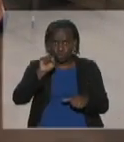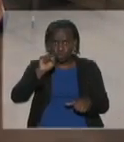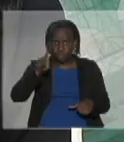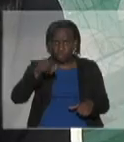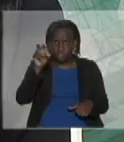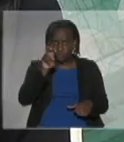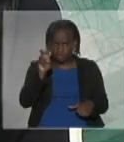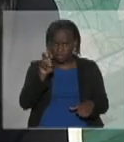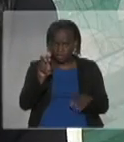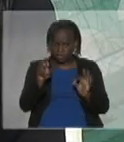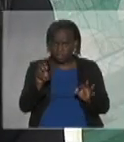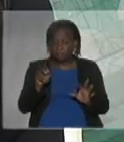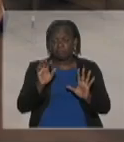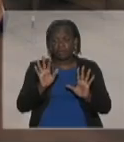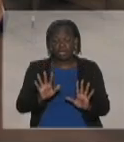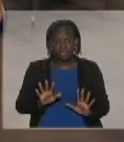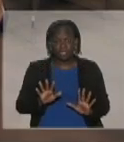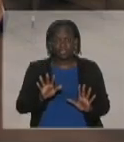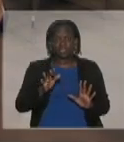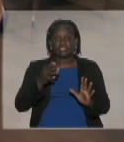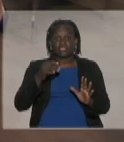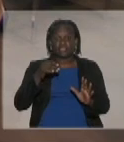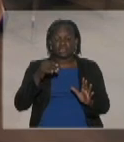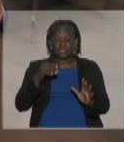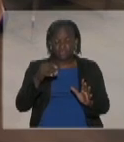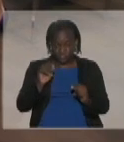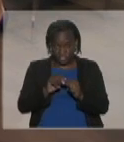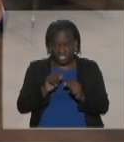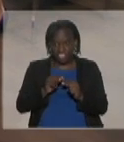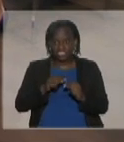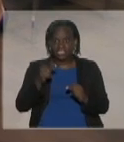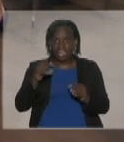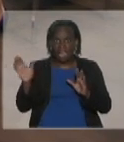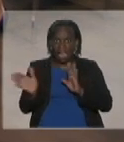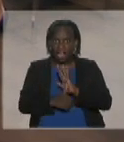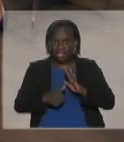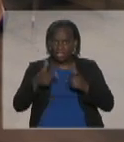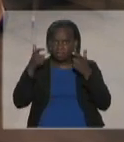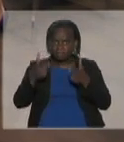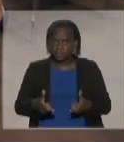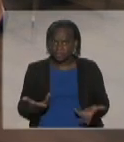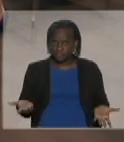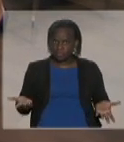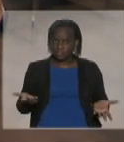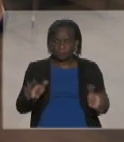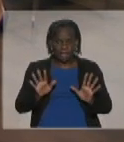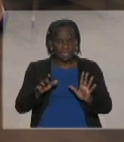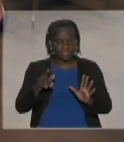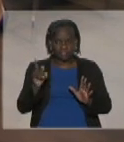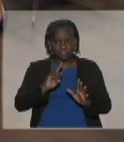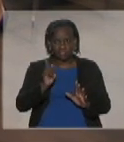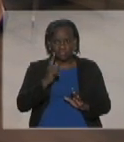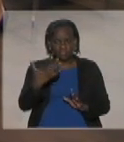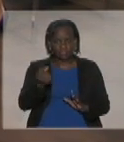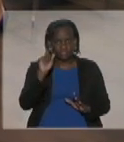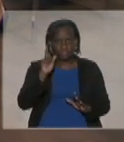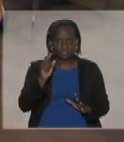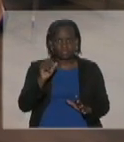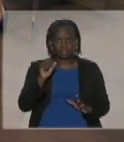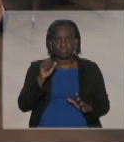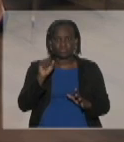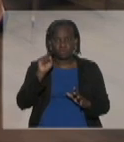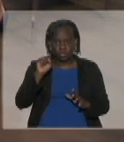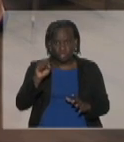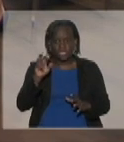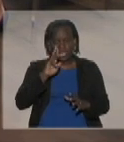para R$ 8,55, não foi isso? Mas aí ele fez esse assalto ao bolso. Mas não está valendo ainda, está valendo os R$